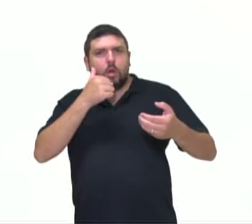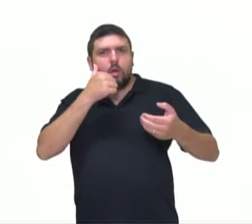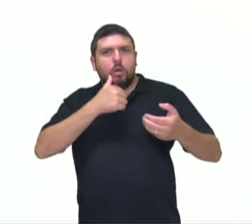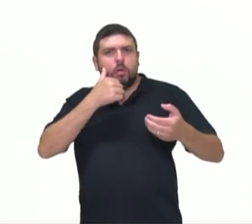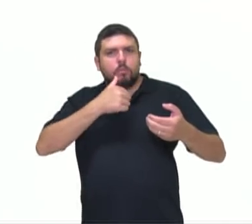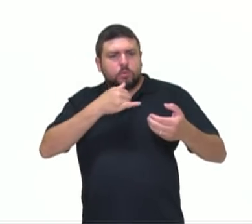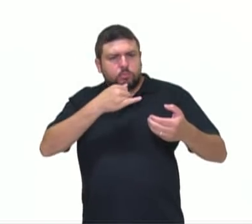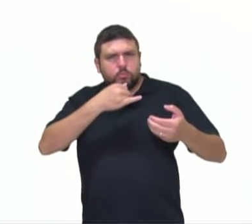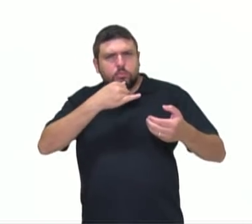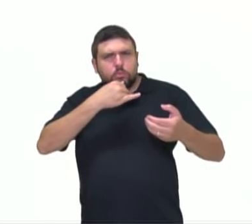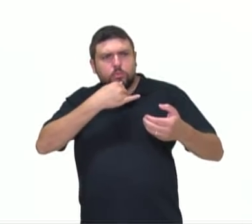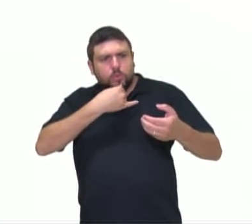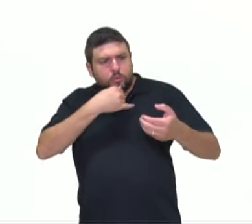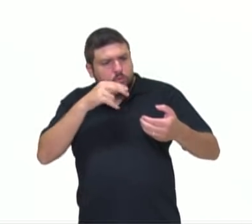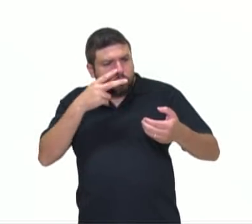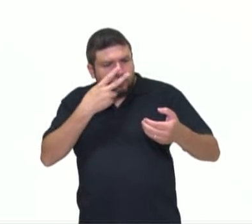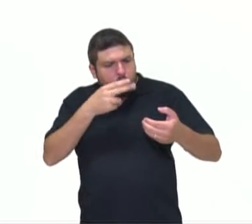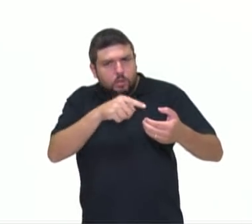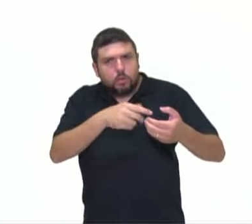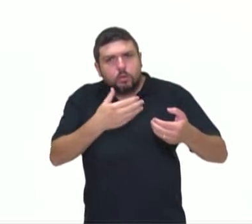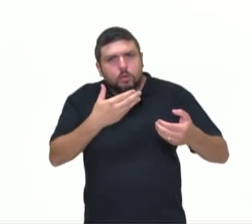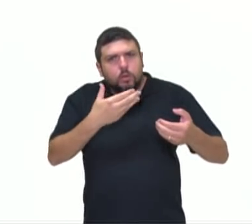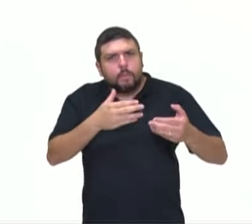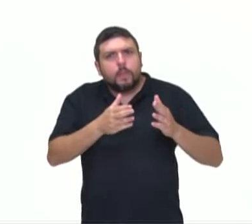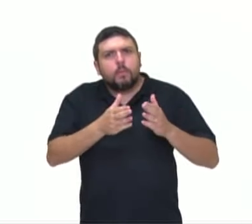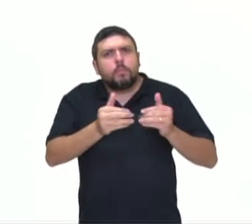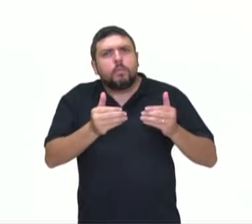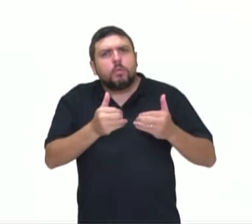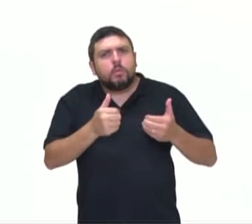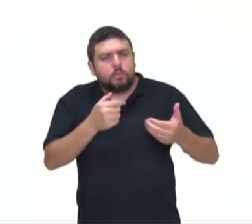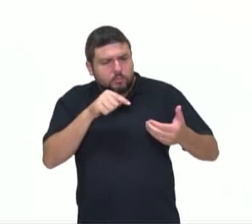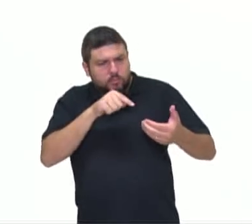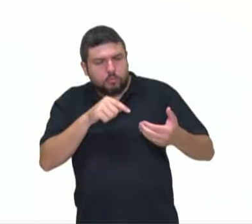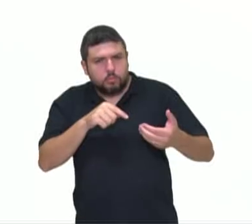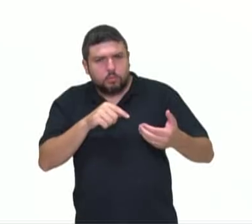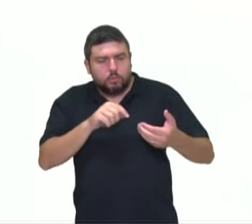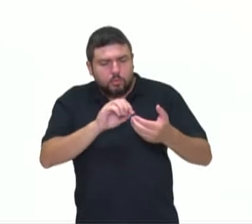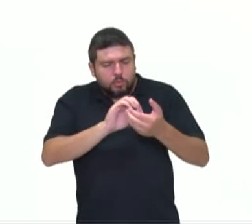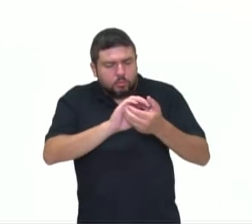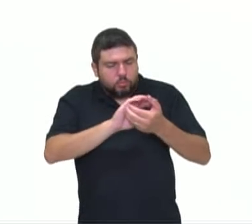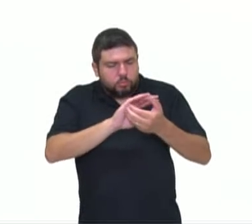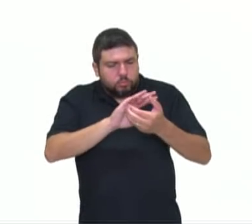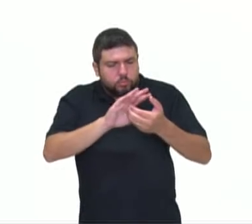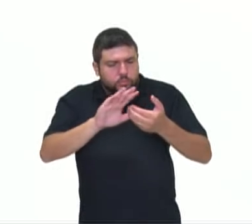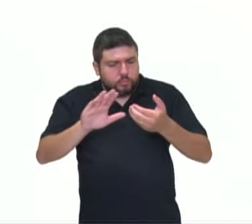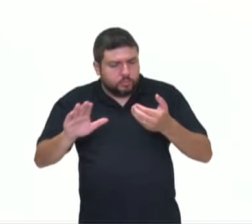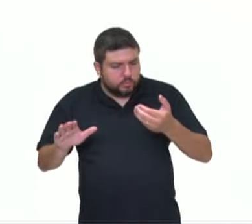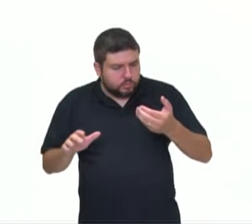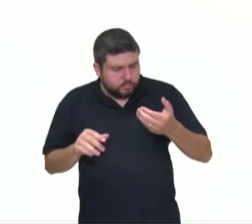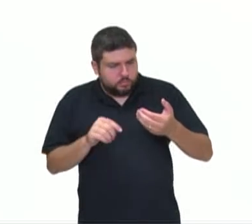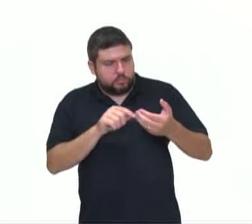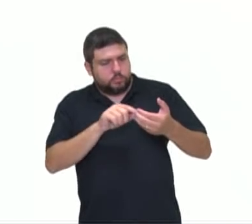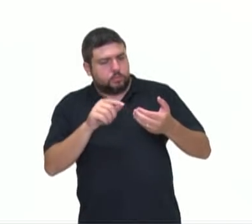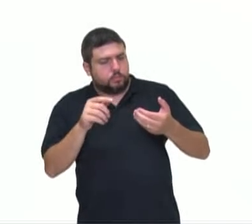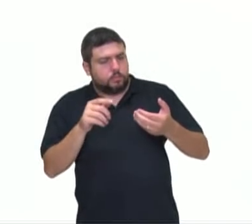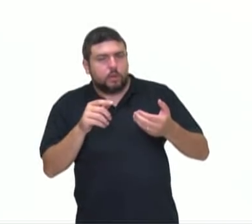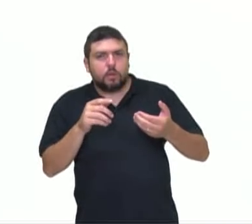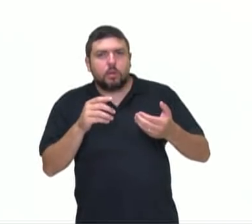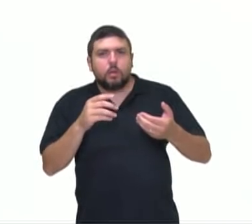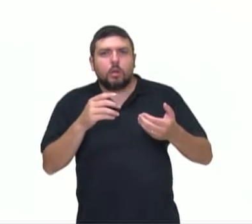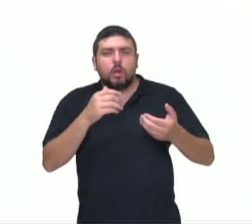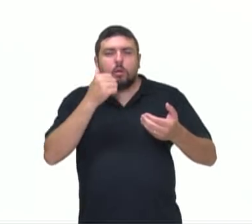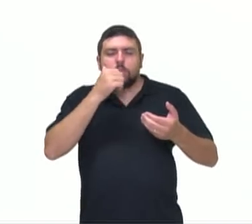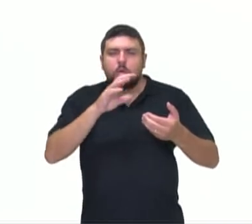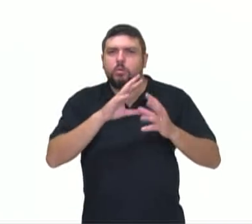parecia querer pedir-lhe algo. Assim que desaparece a névoa do espelho, desaparece o rosto da moça. O